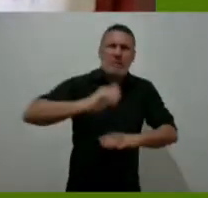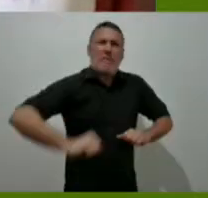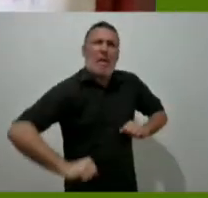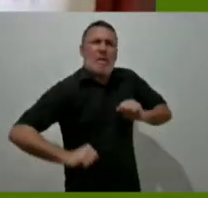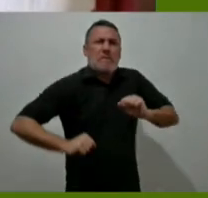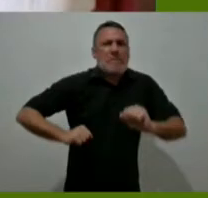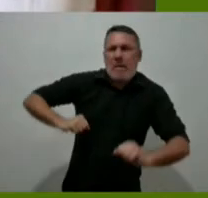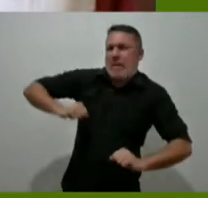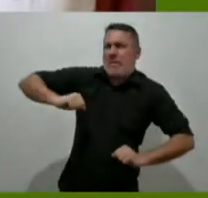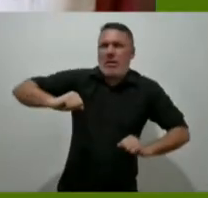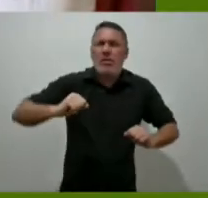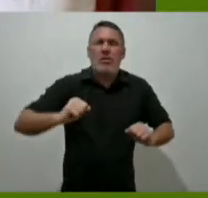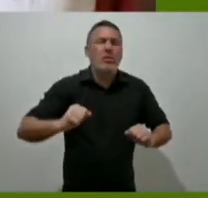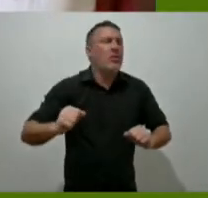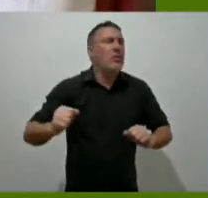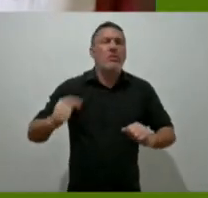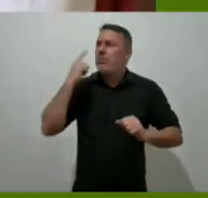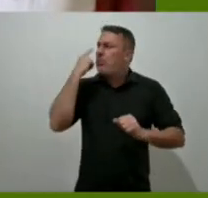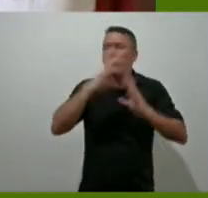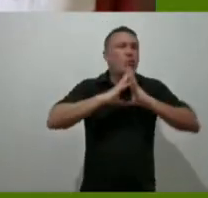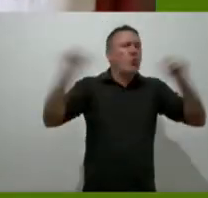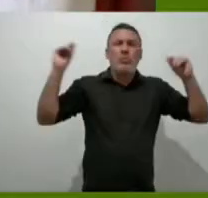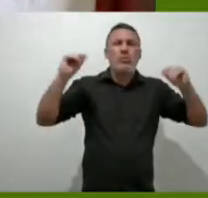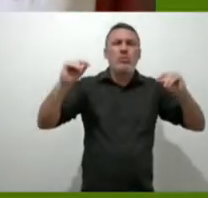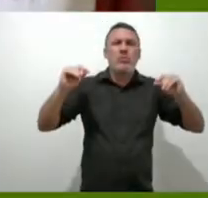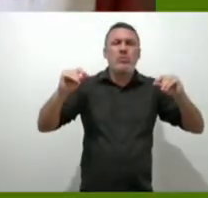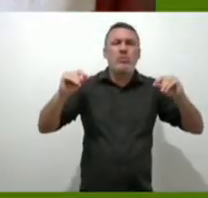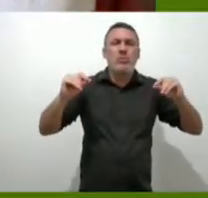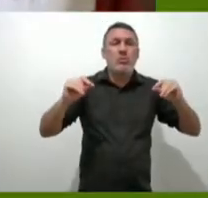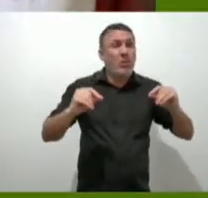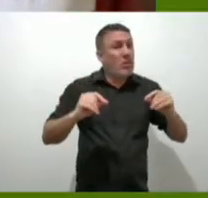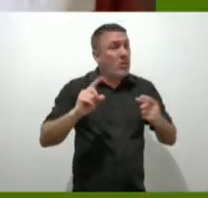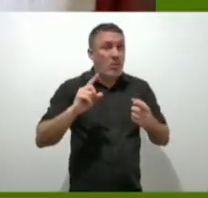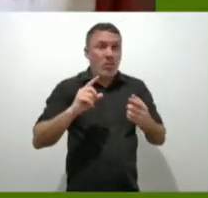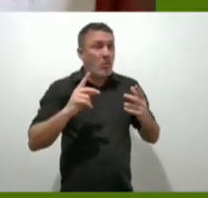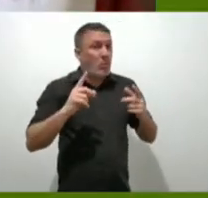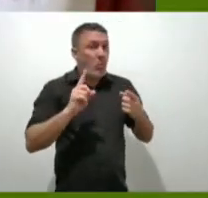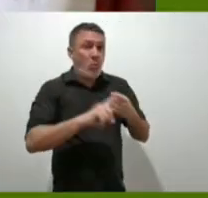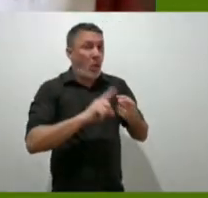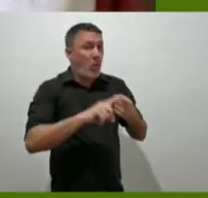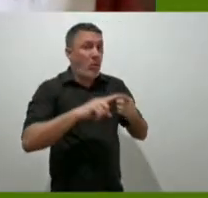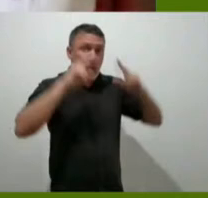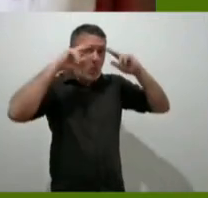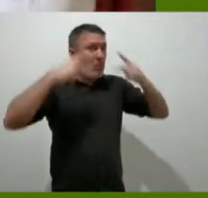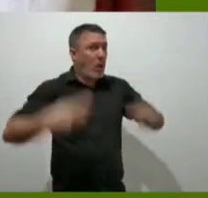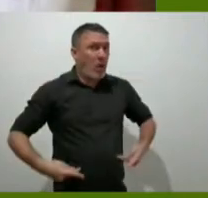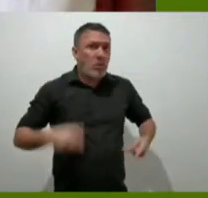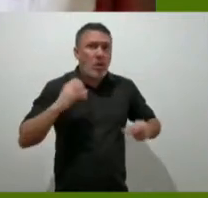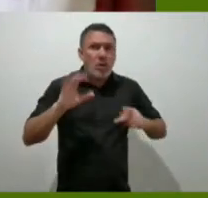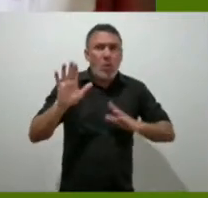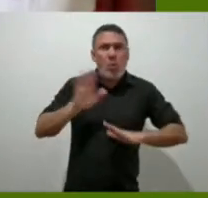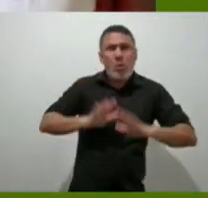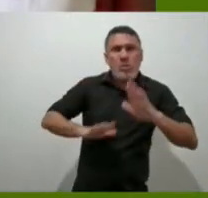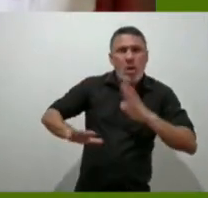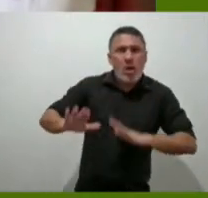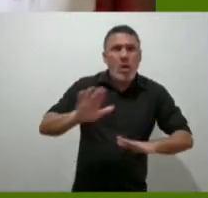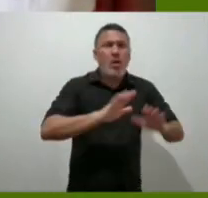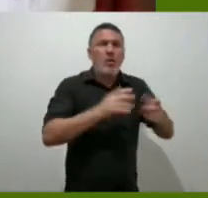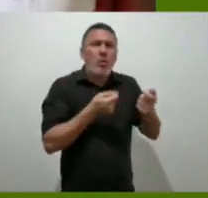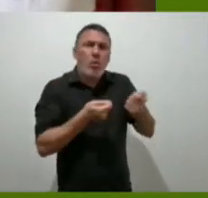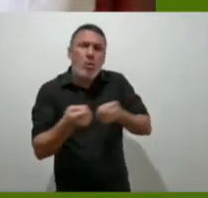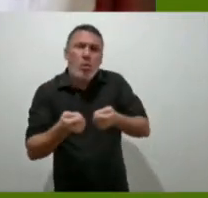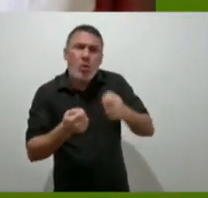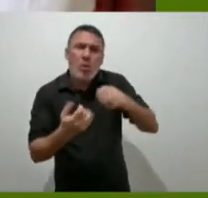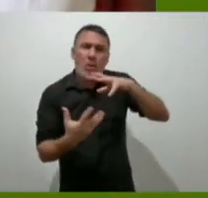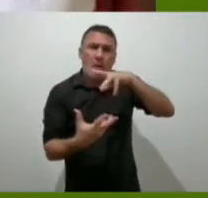Então, a nossa possibilidade, se a gente não tomar cuidado com as nossas próximas ações, vai ser muito